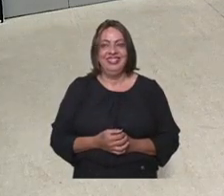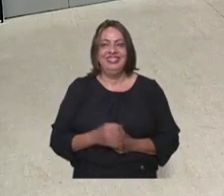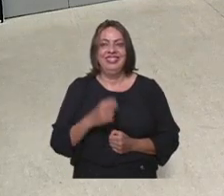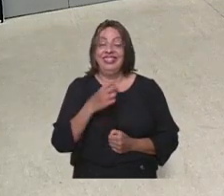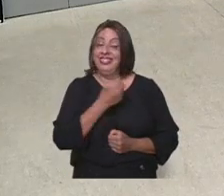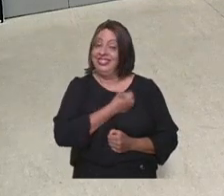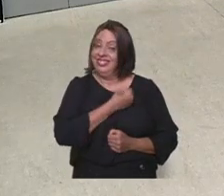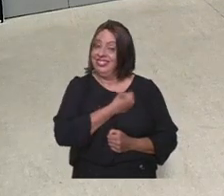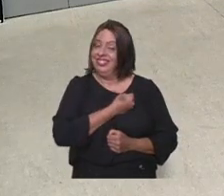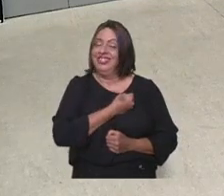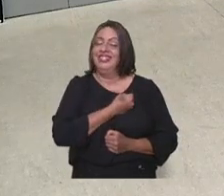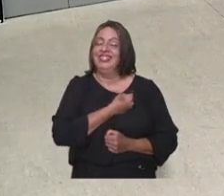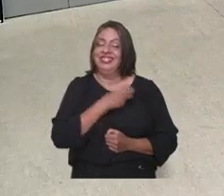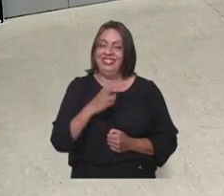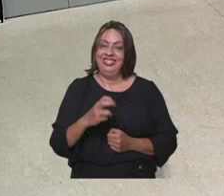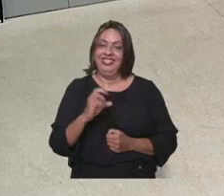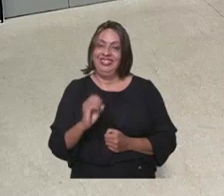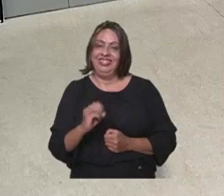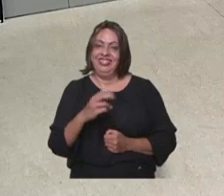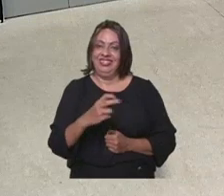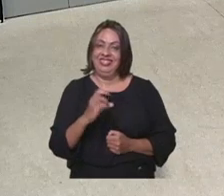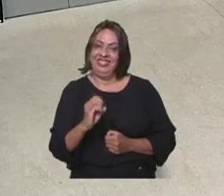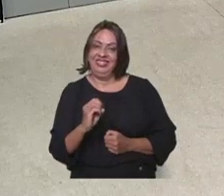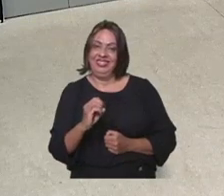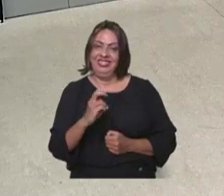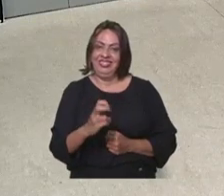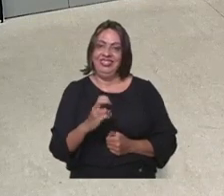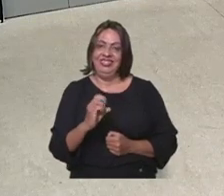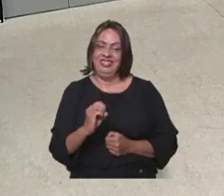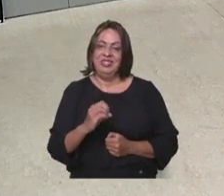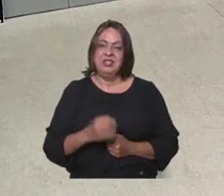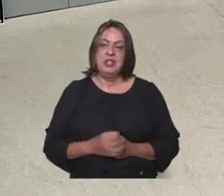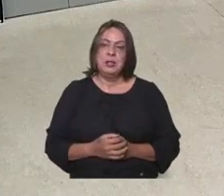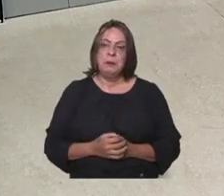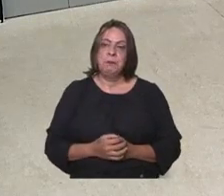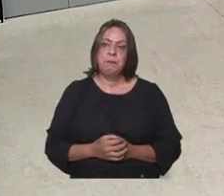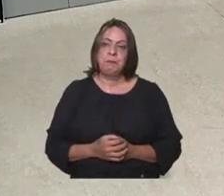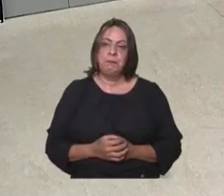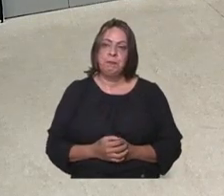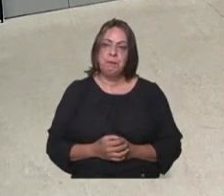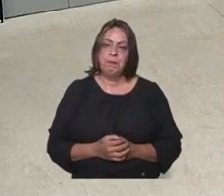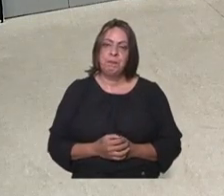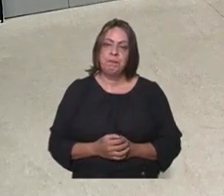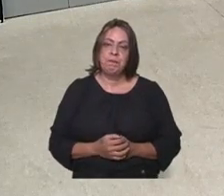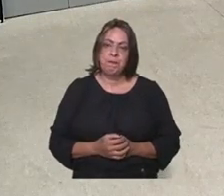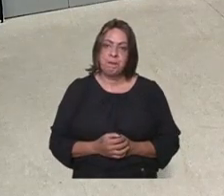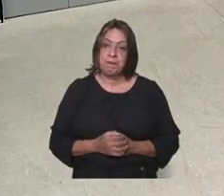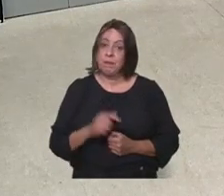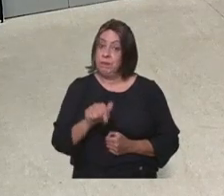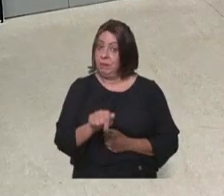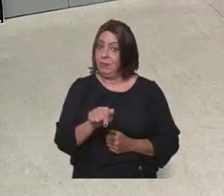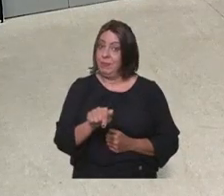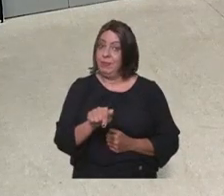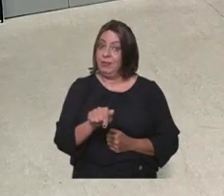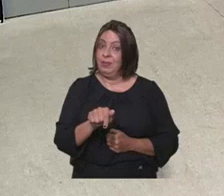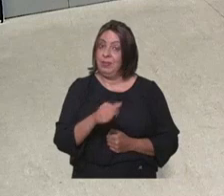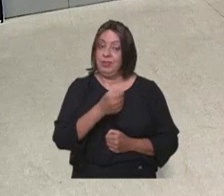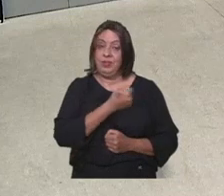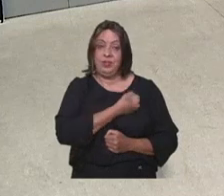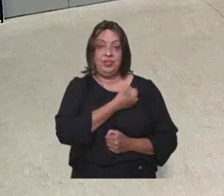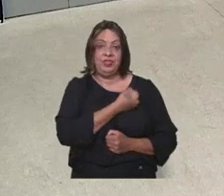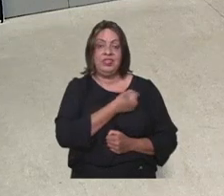Vai, 36 saiu. Número 50 agora, 50. Marque 50. E número 7